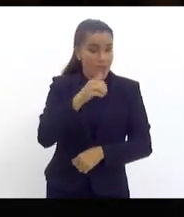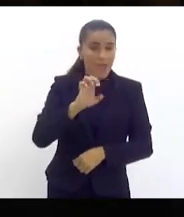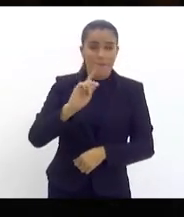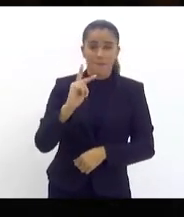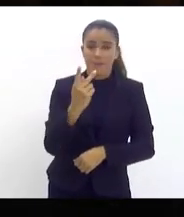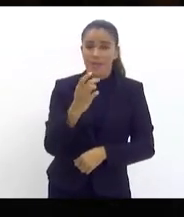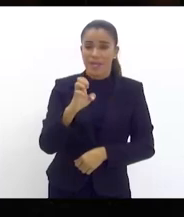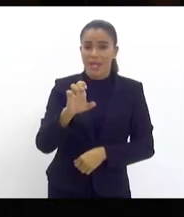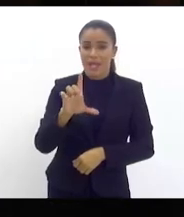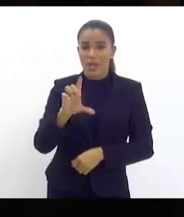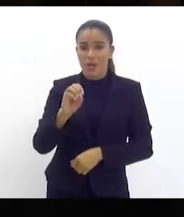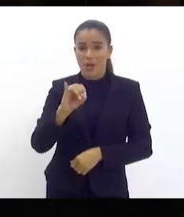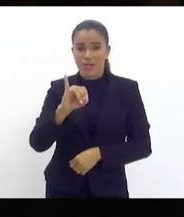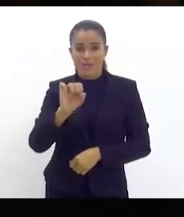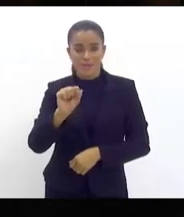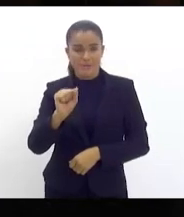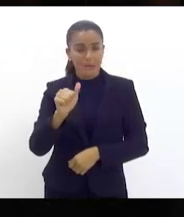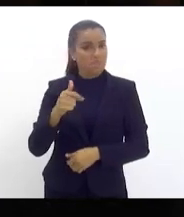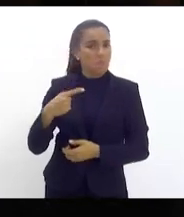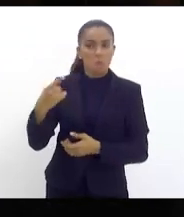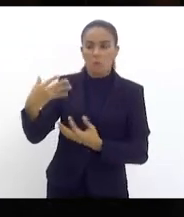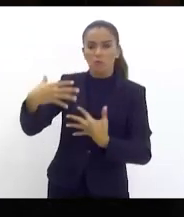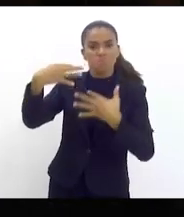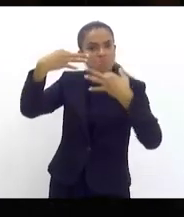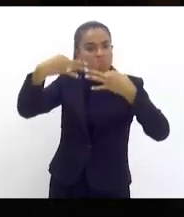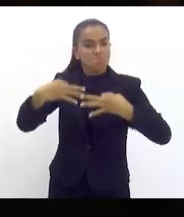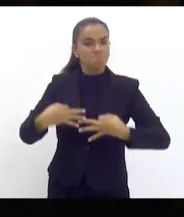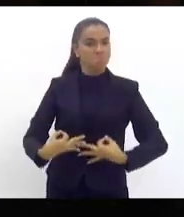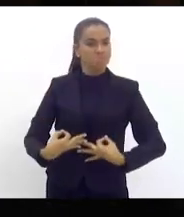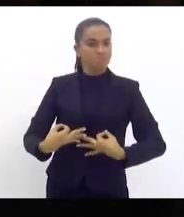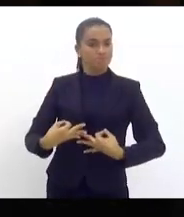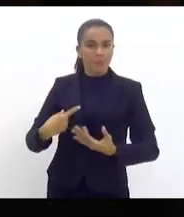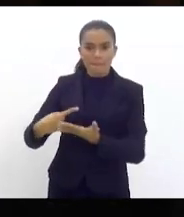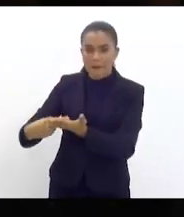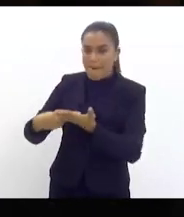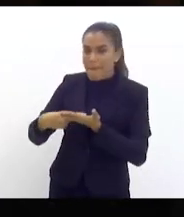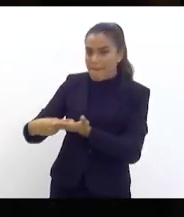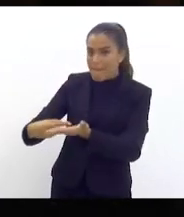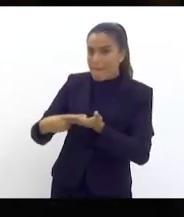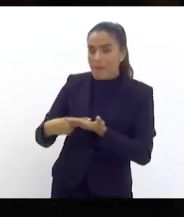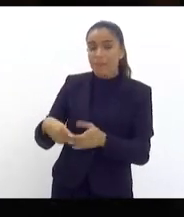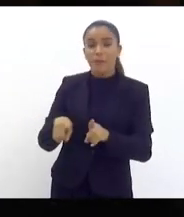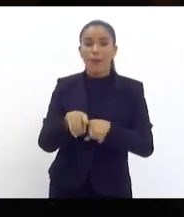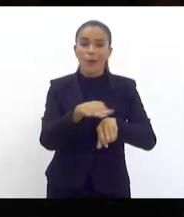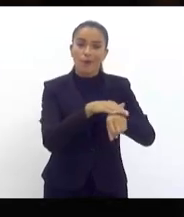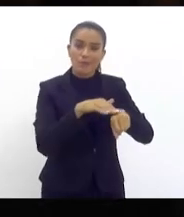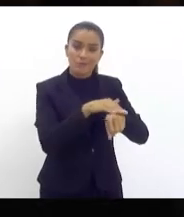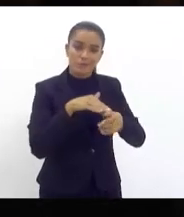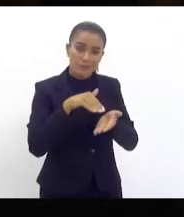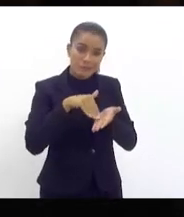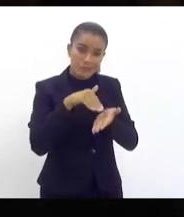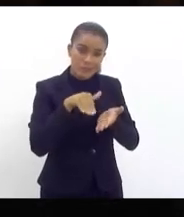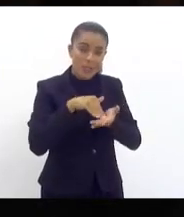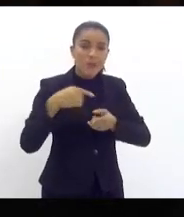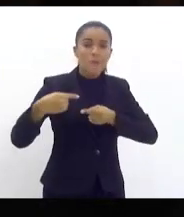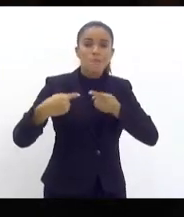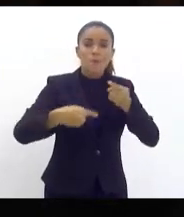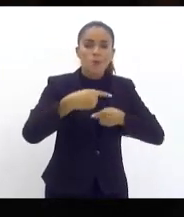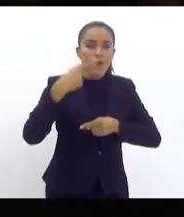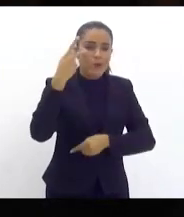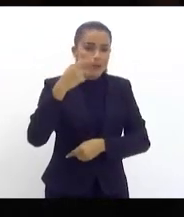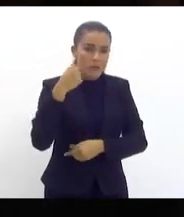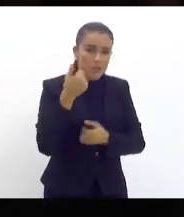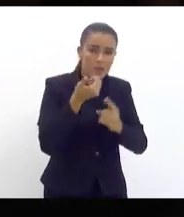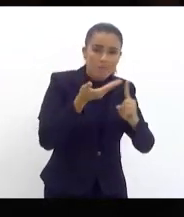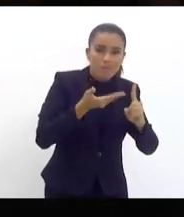Heloísa, que também se colocou muito comprometida nesse processo, e conversei também com a secretária de Políticas para Mulheres